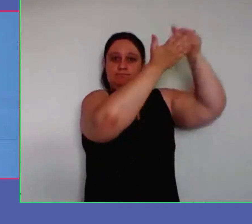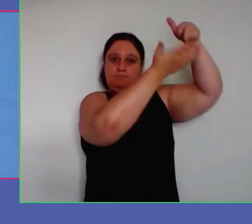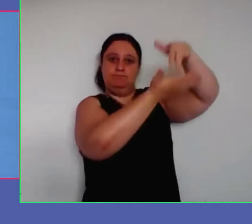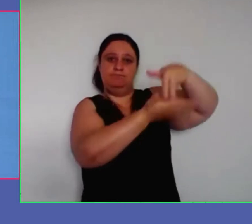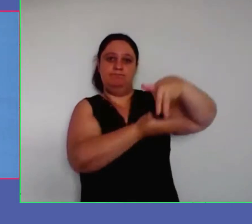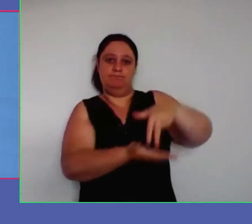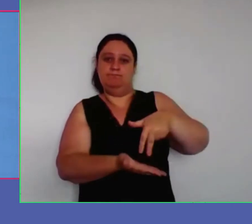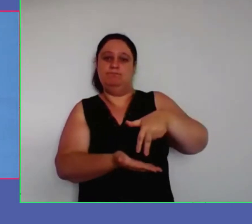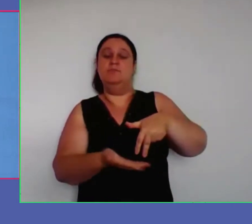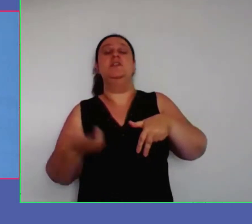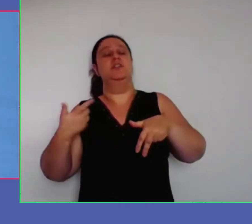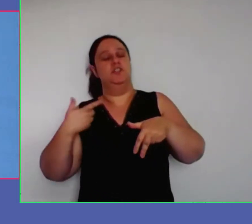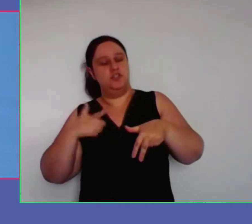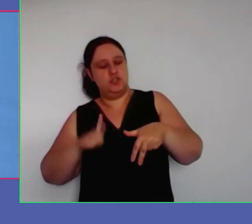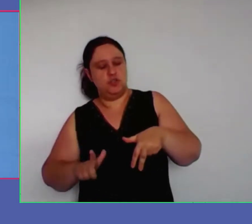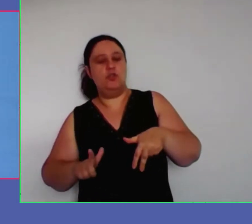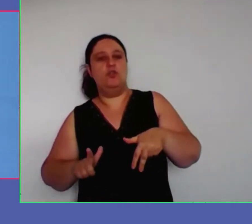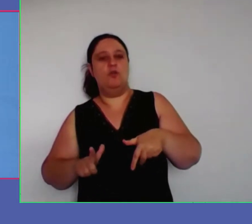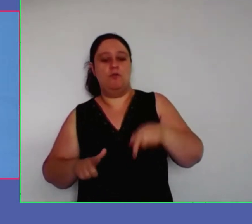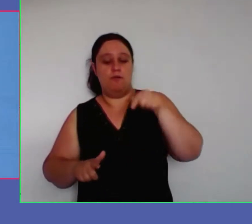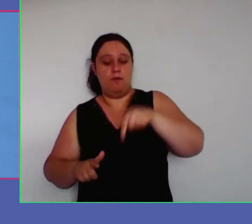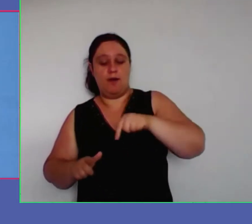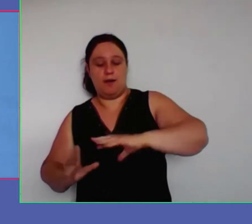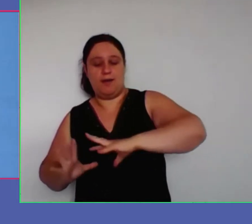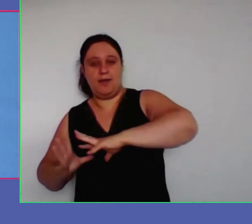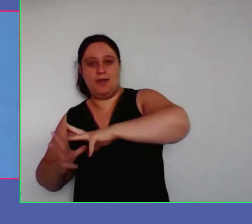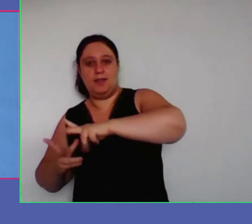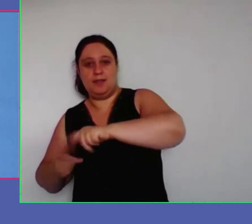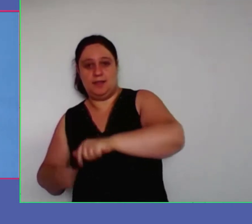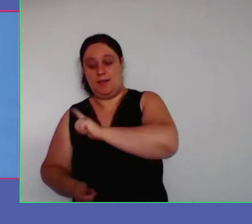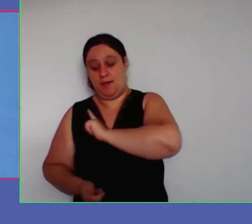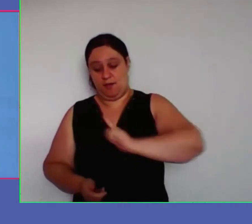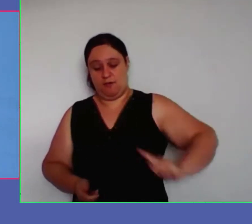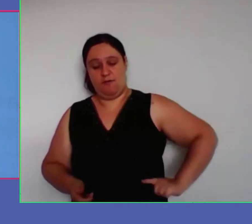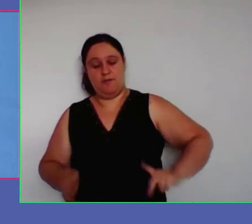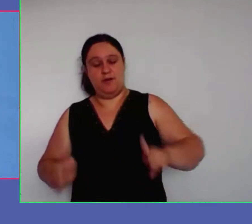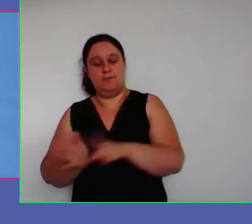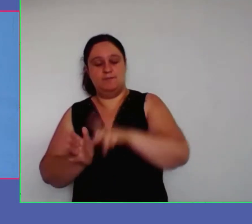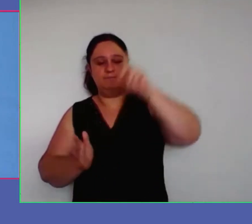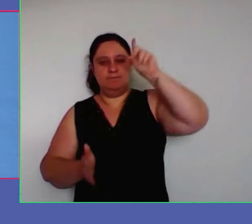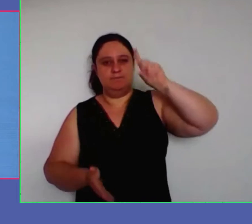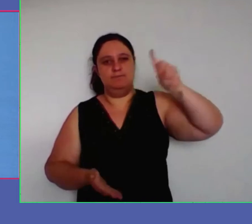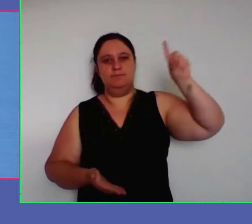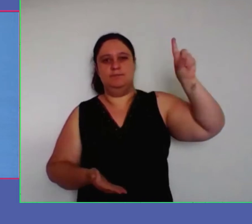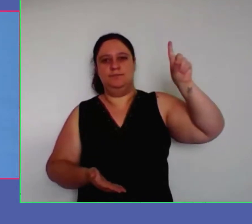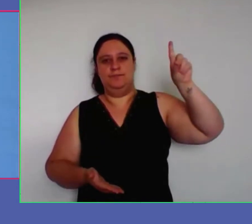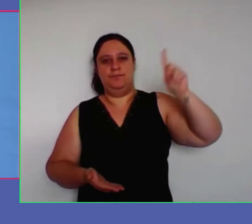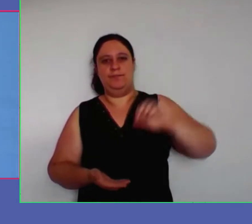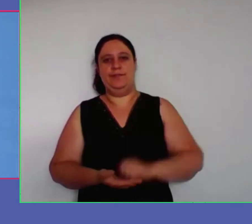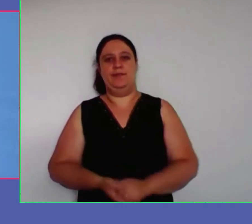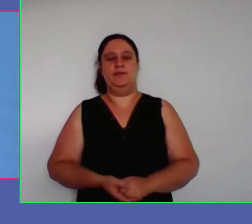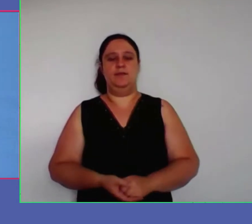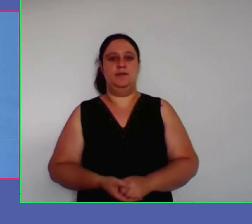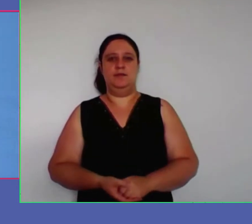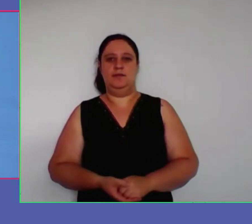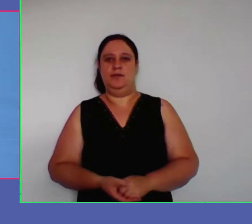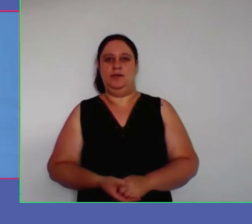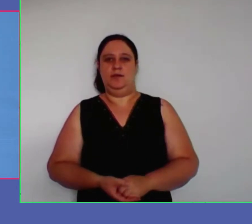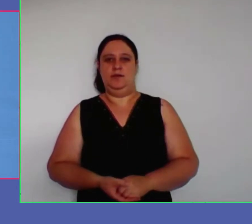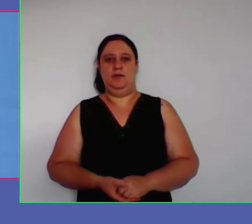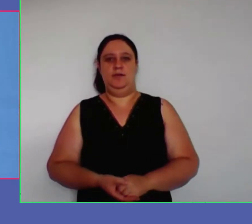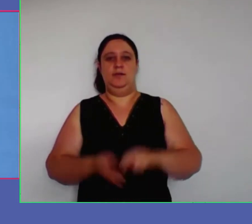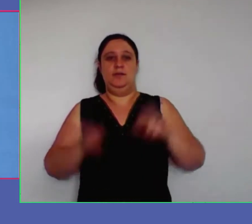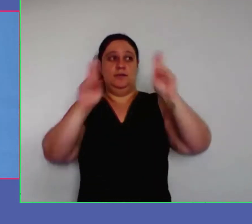estabelecer o seu governo aqui na terra. E o seu governo aqui na terra, pelo reino dos